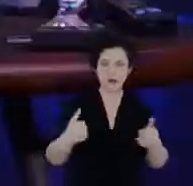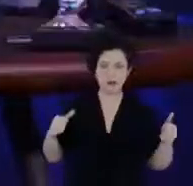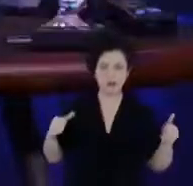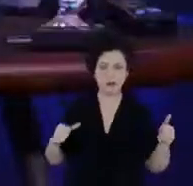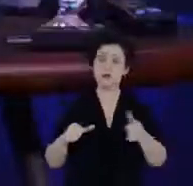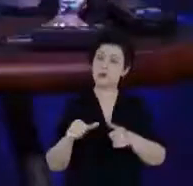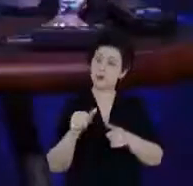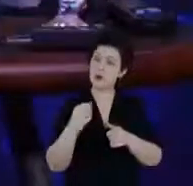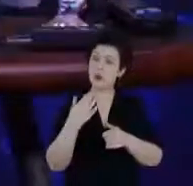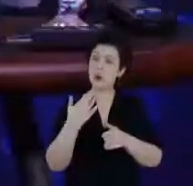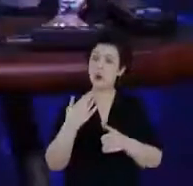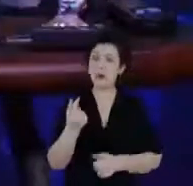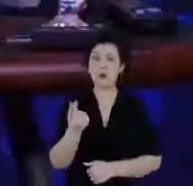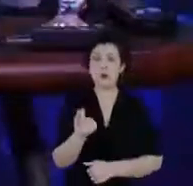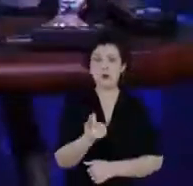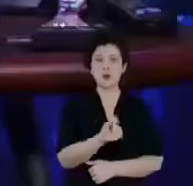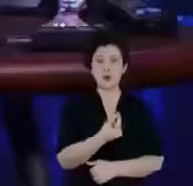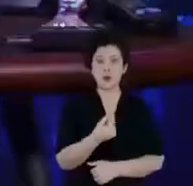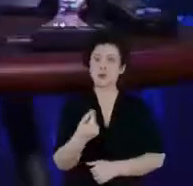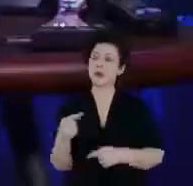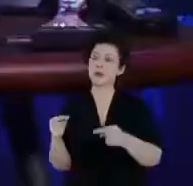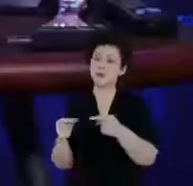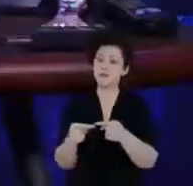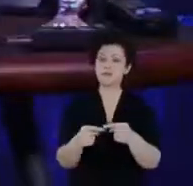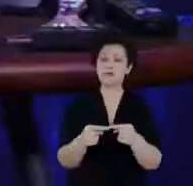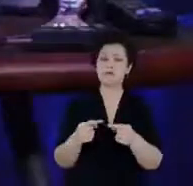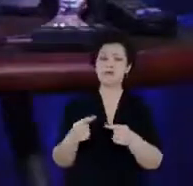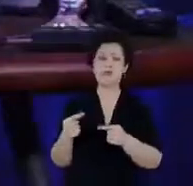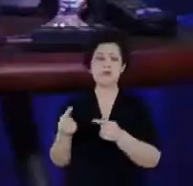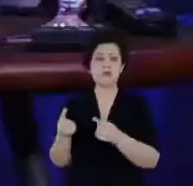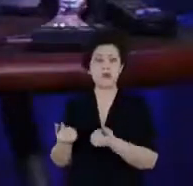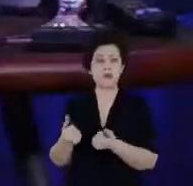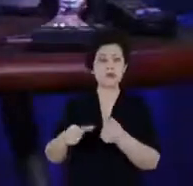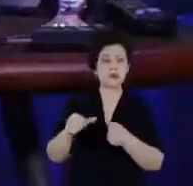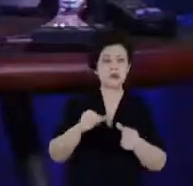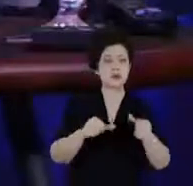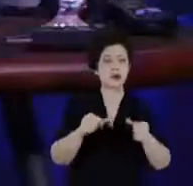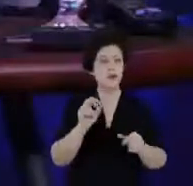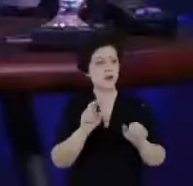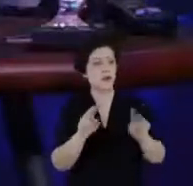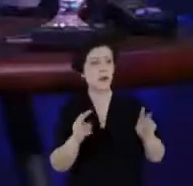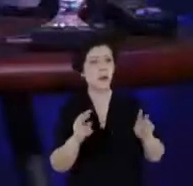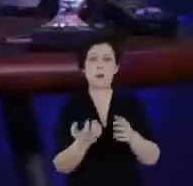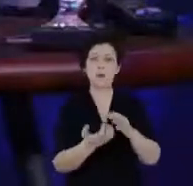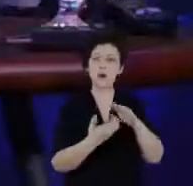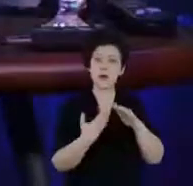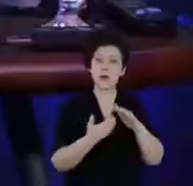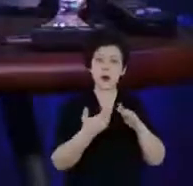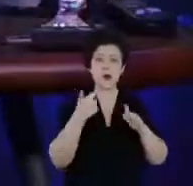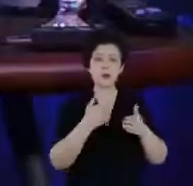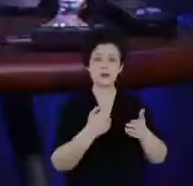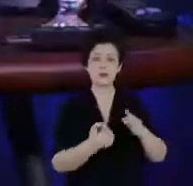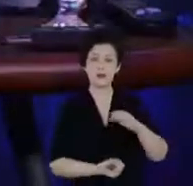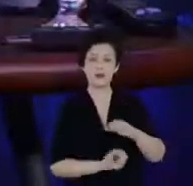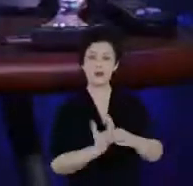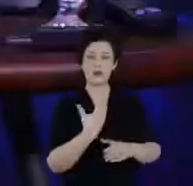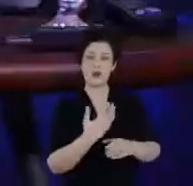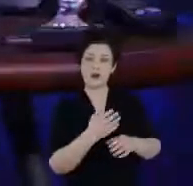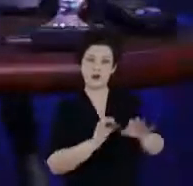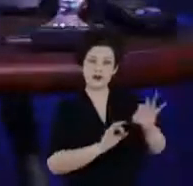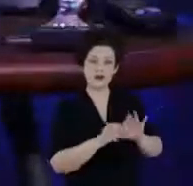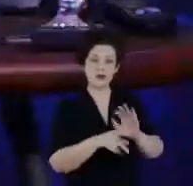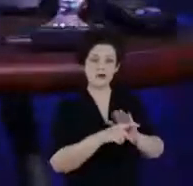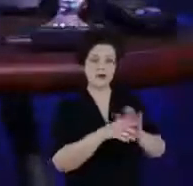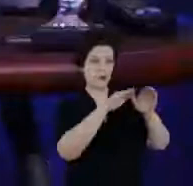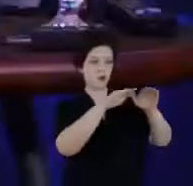razoável nos preços relativos. E, recentemente, a gente viu uma empresa já lançando um projeto com baterias. Então, assim,